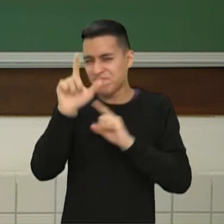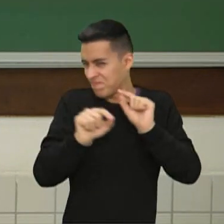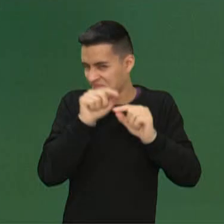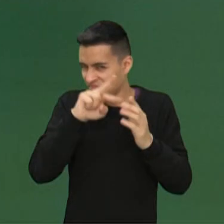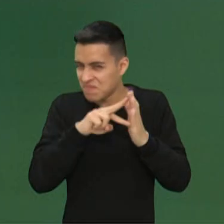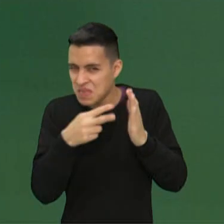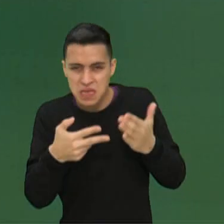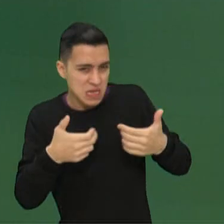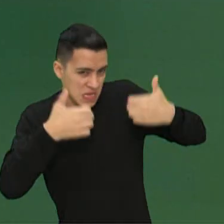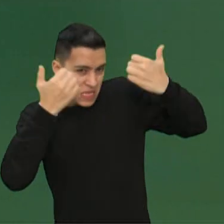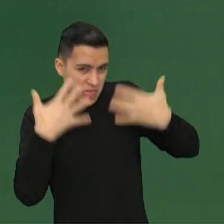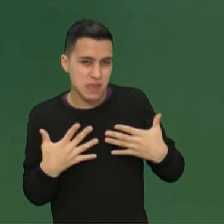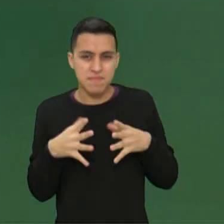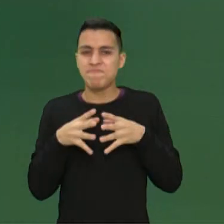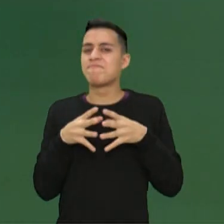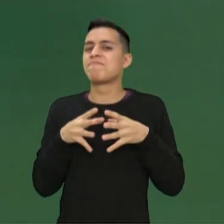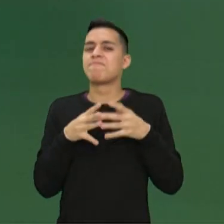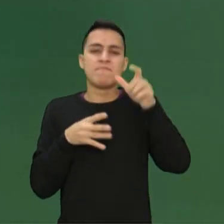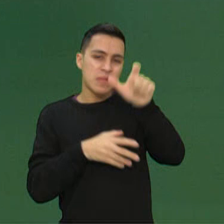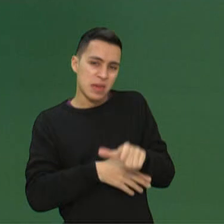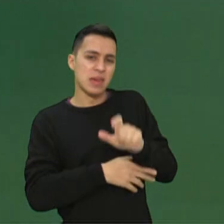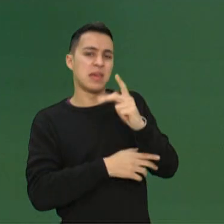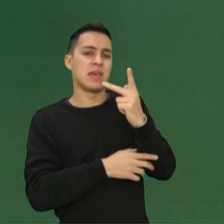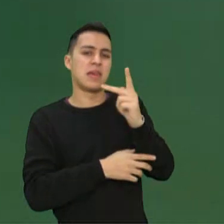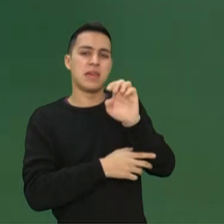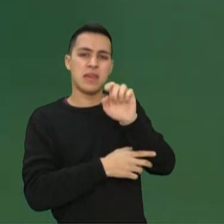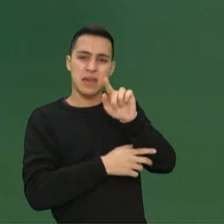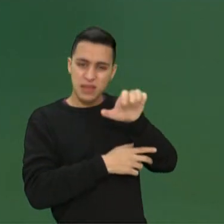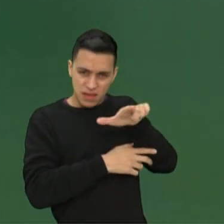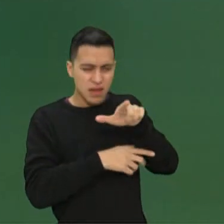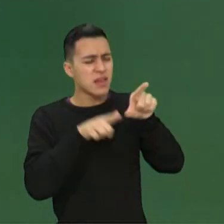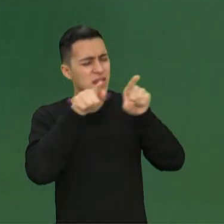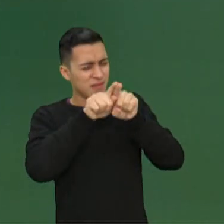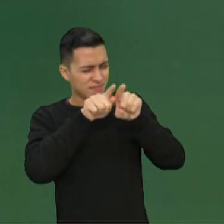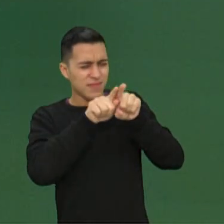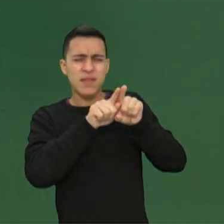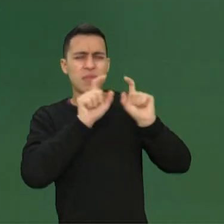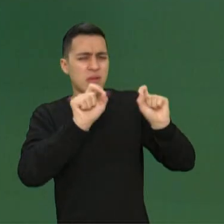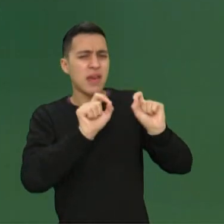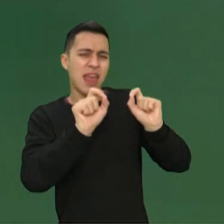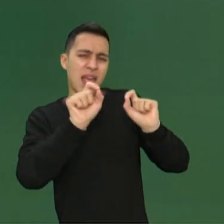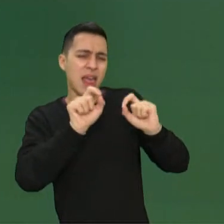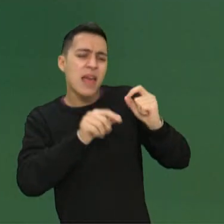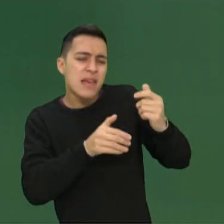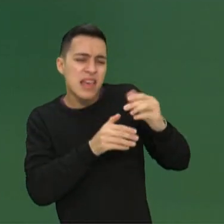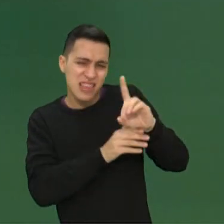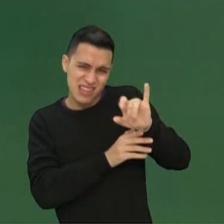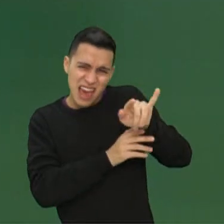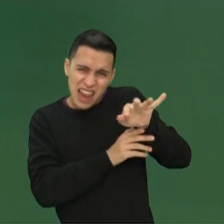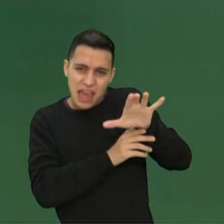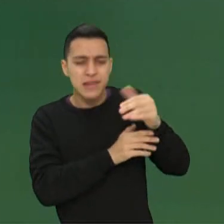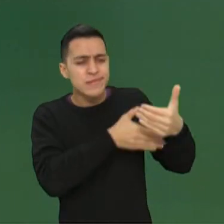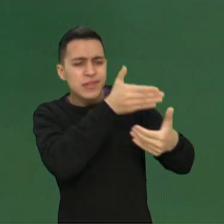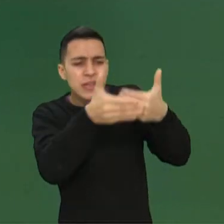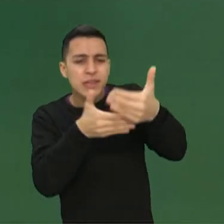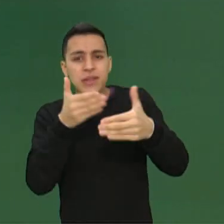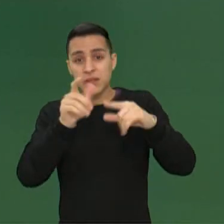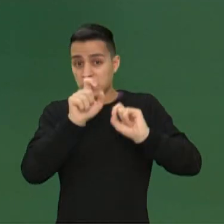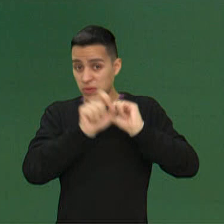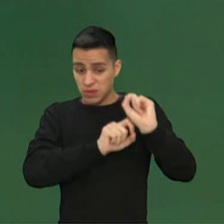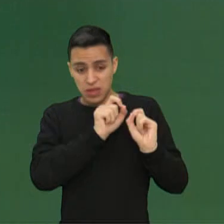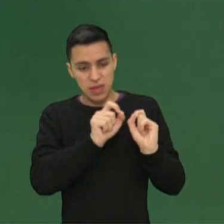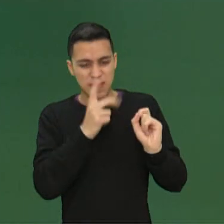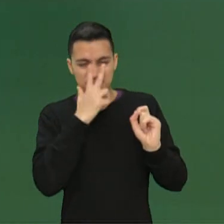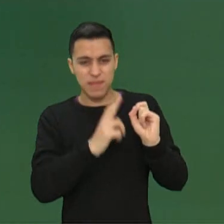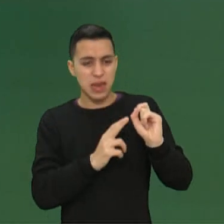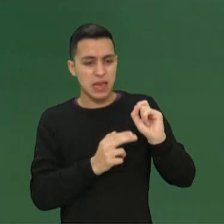espírito para ele, né? Para o Hegel também se desenvolve, né? Tudo é dialética, então o desenvolvimento, a